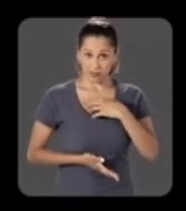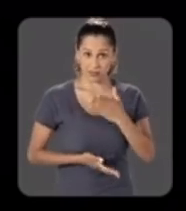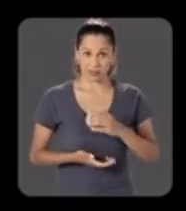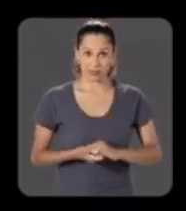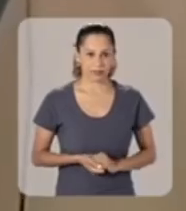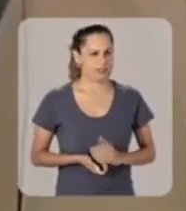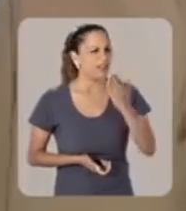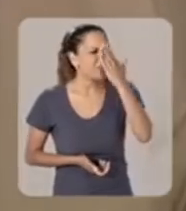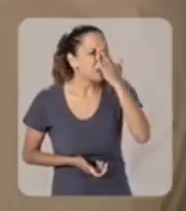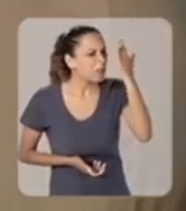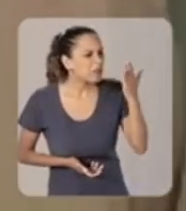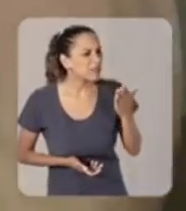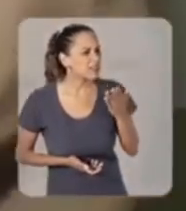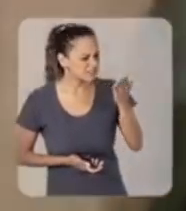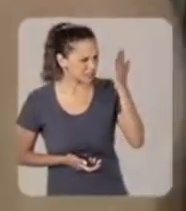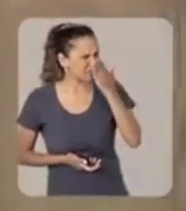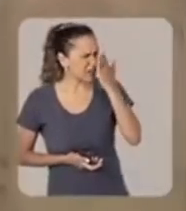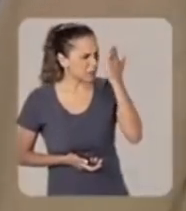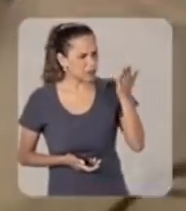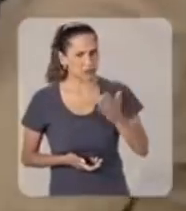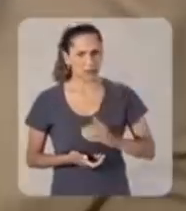dessa forma? Vagabunda!